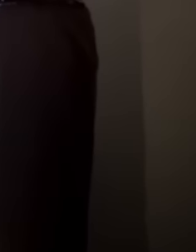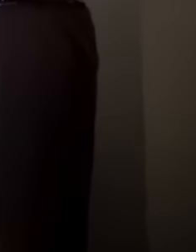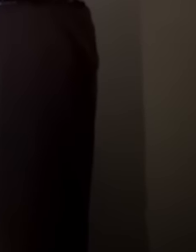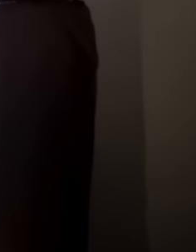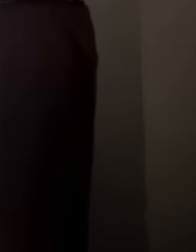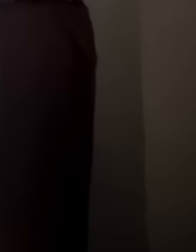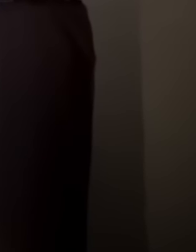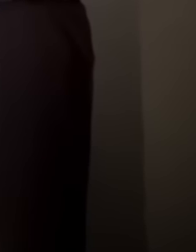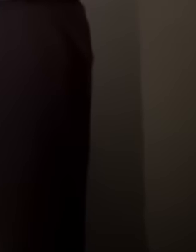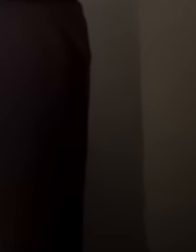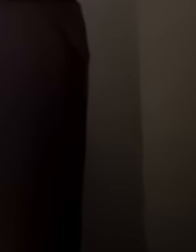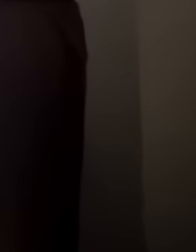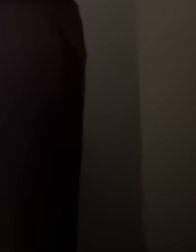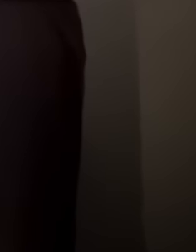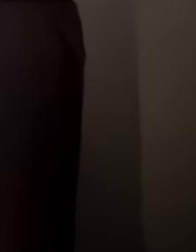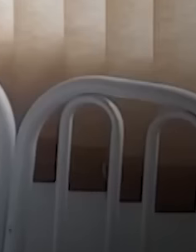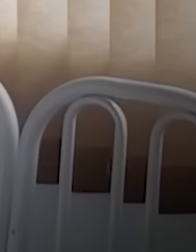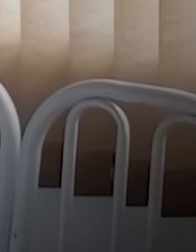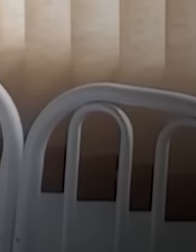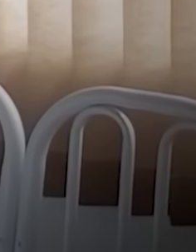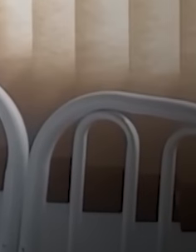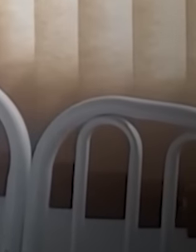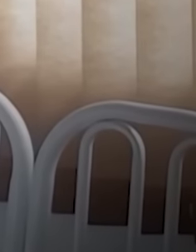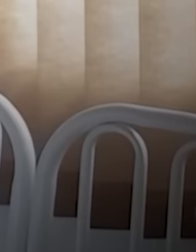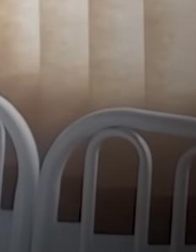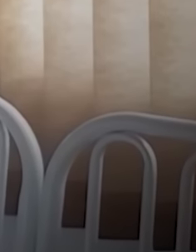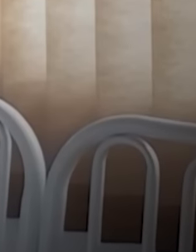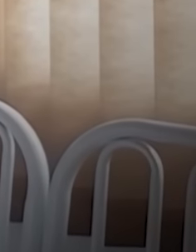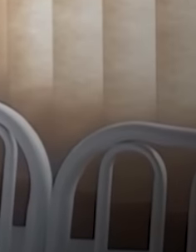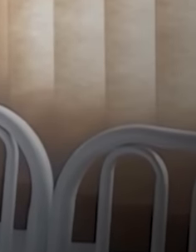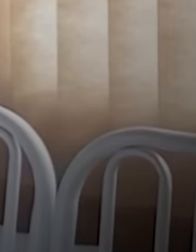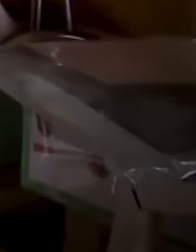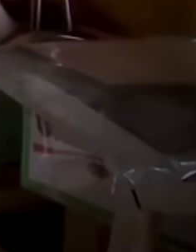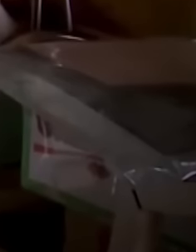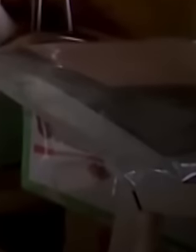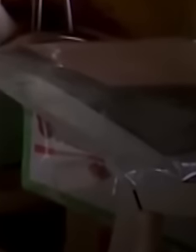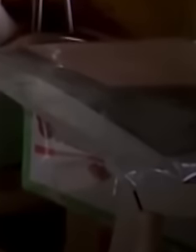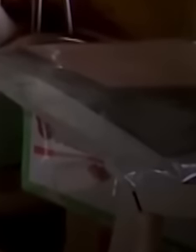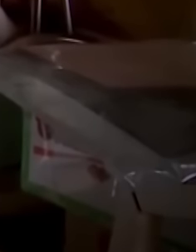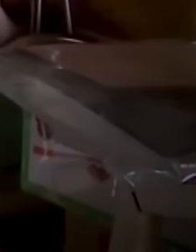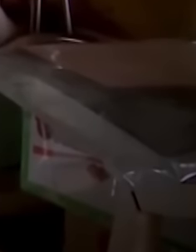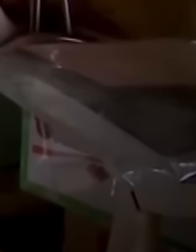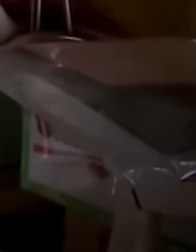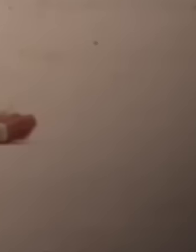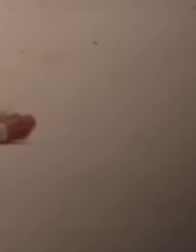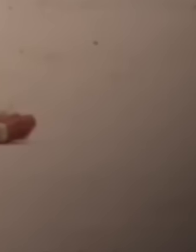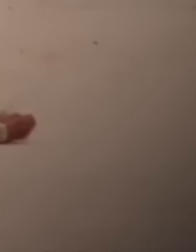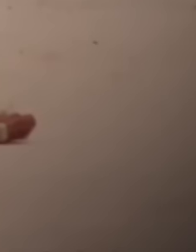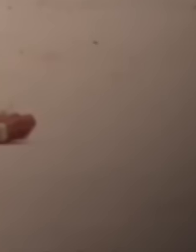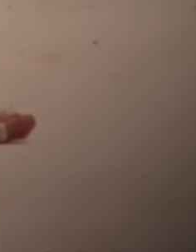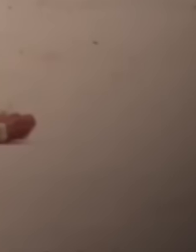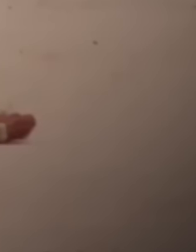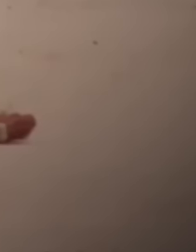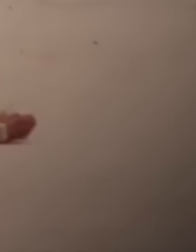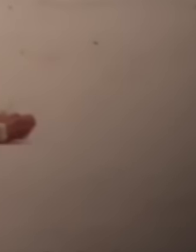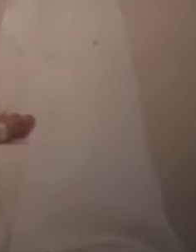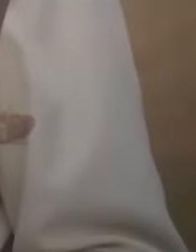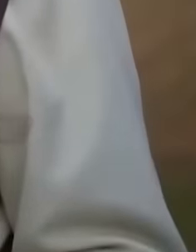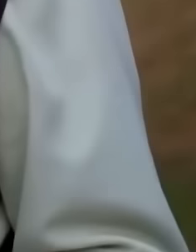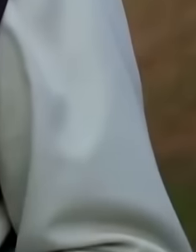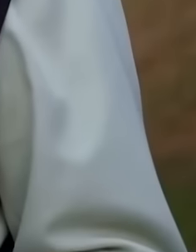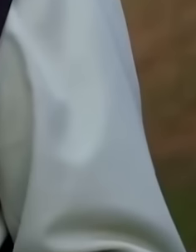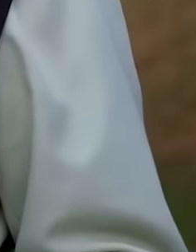na distribuição dos sacramentos e levando a palavra de nosso Senhor Jesus Cristo, a mensagem de Fátima, para incontáveis